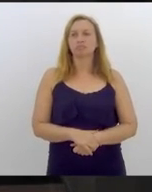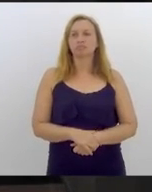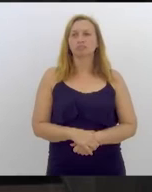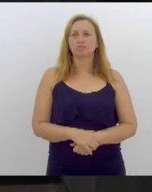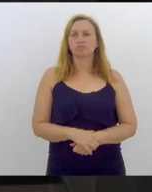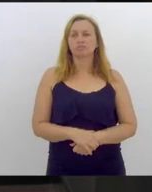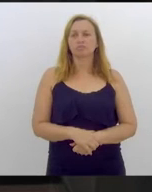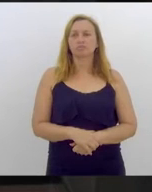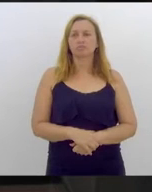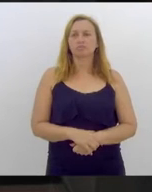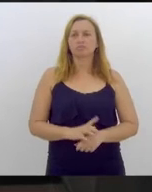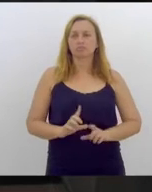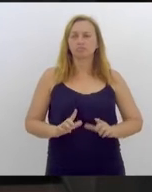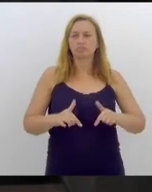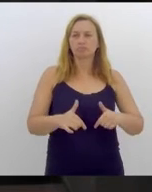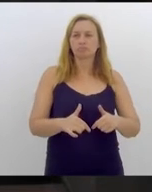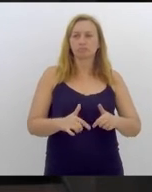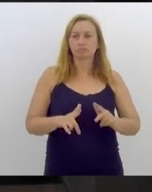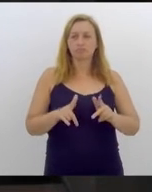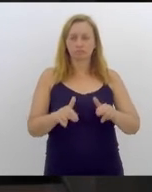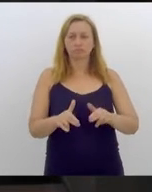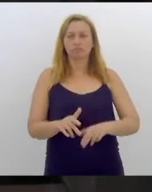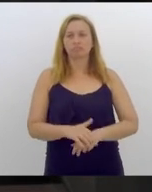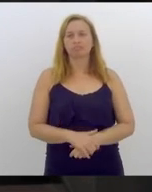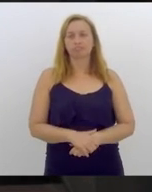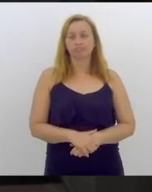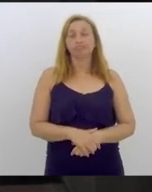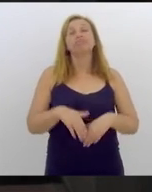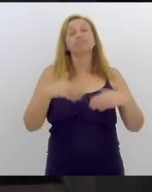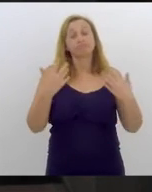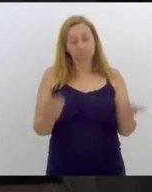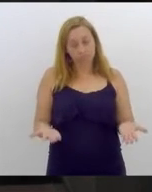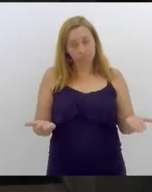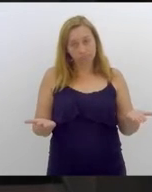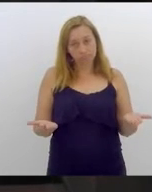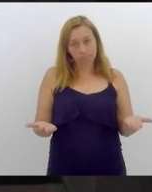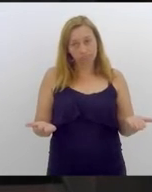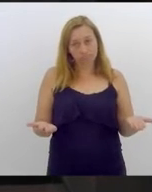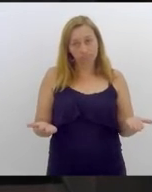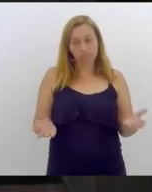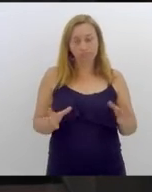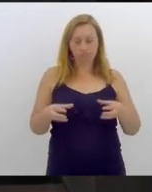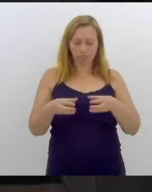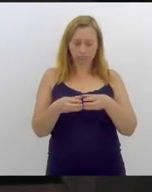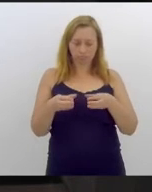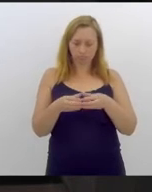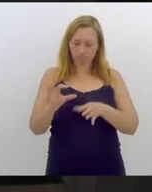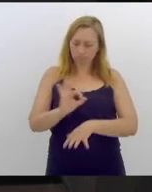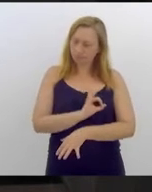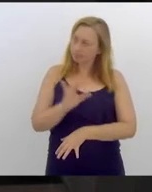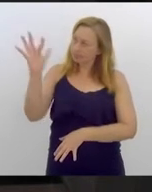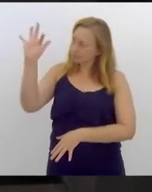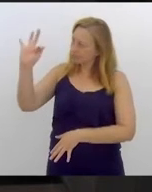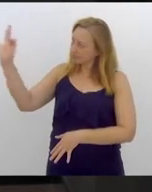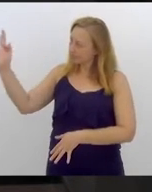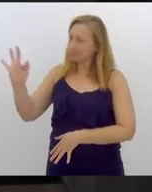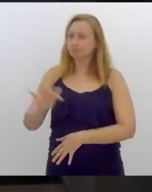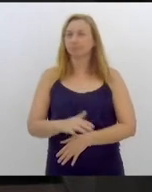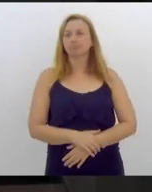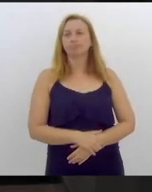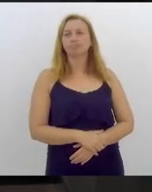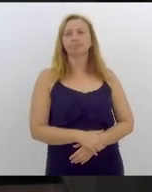reação à altura Então essa equipe da Polícia Federal